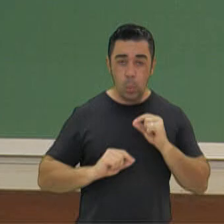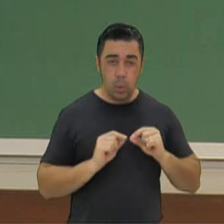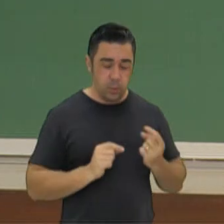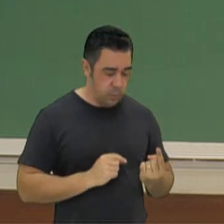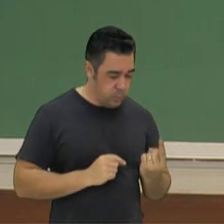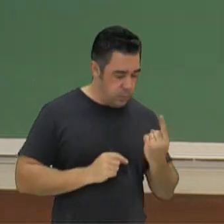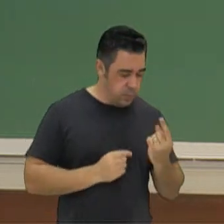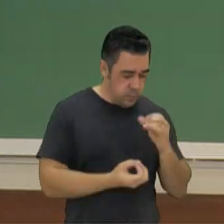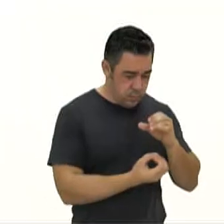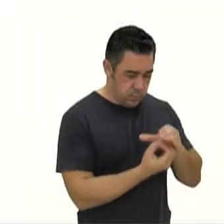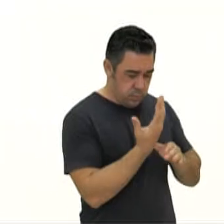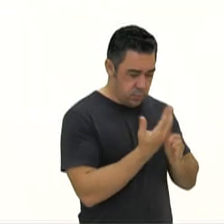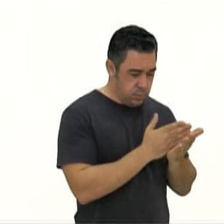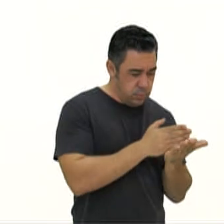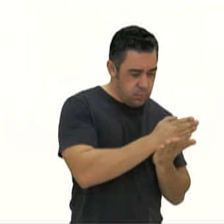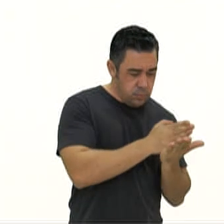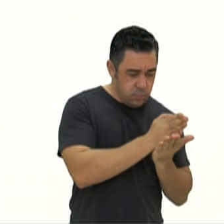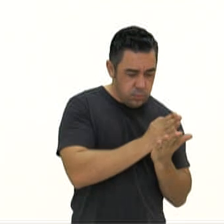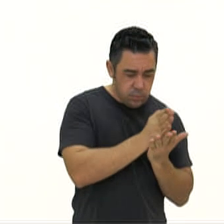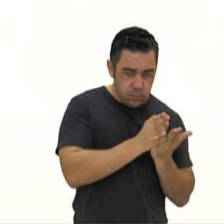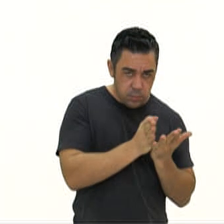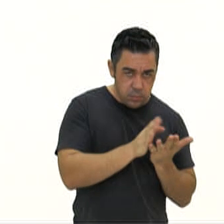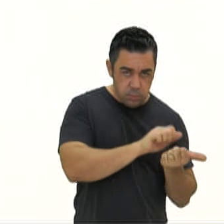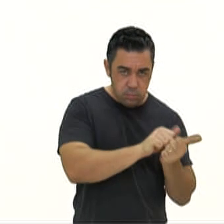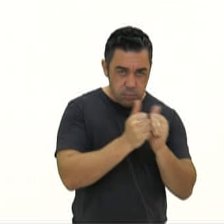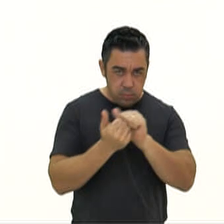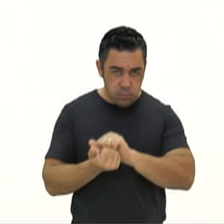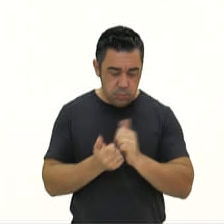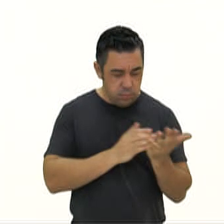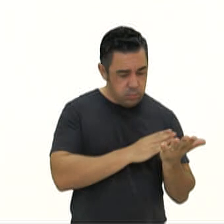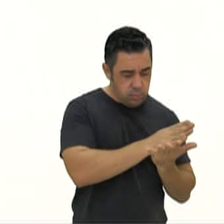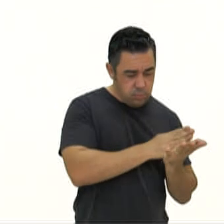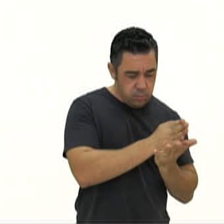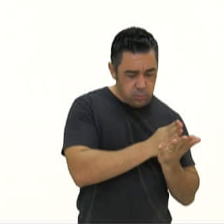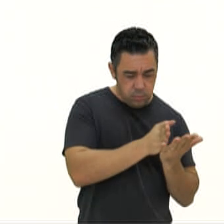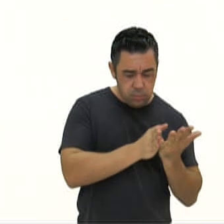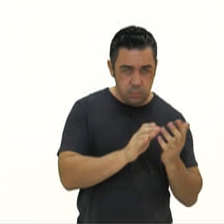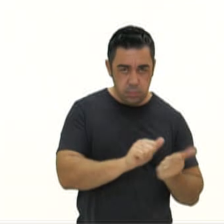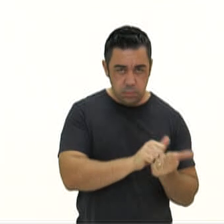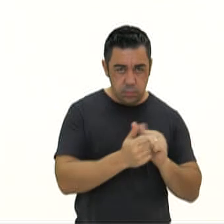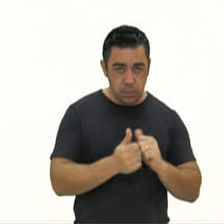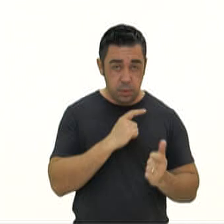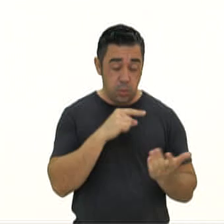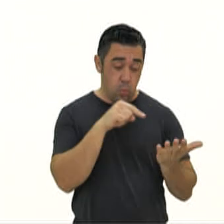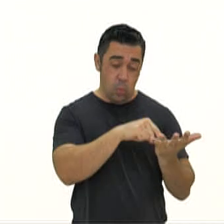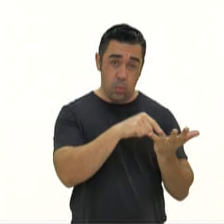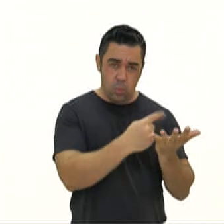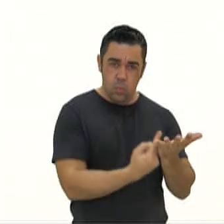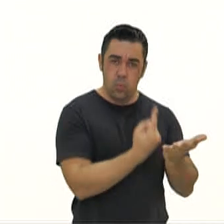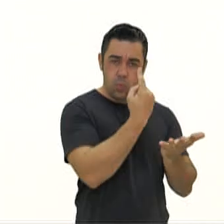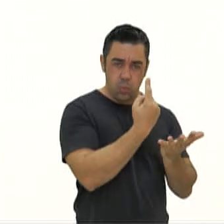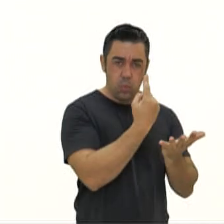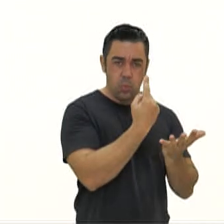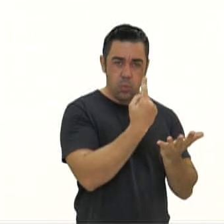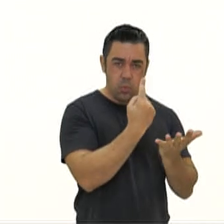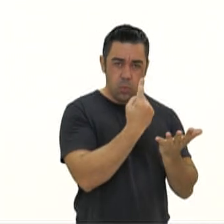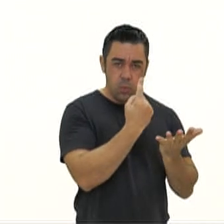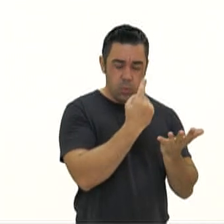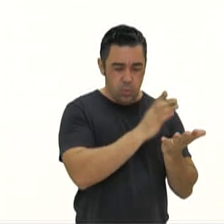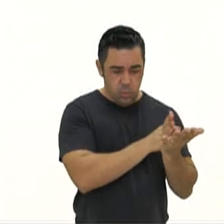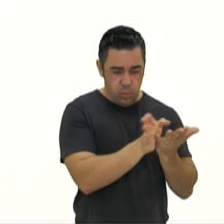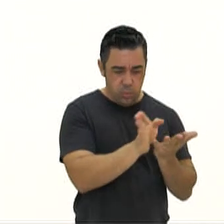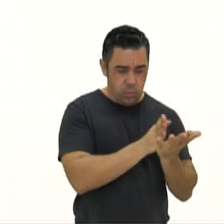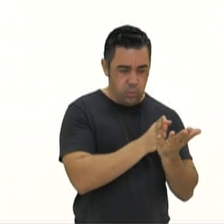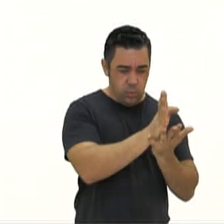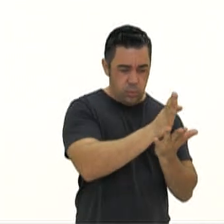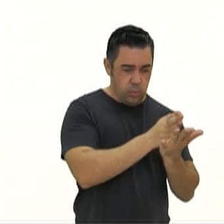irradiação adaptativa. Nessa figura eu tenho um organismo que eu vou chamar de ancestral comum, e a partir desse ancestral comum eu vou